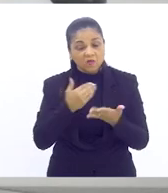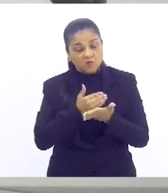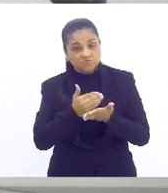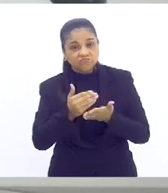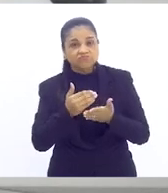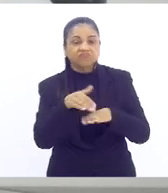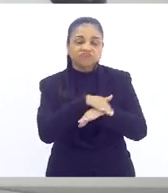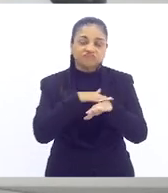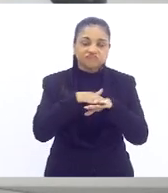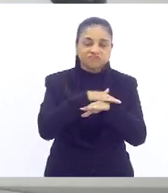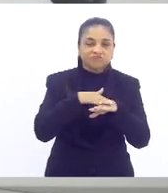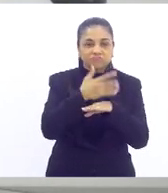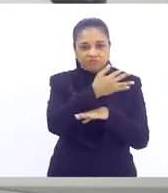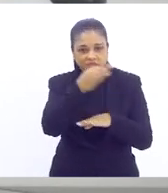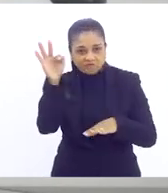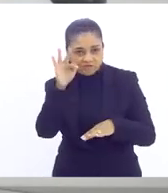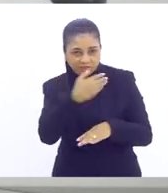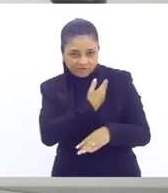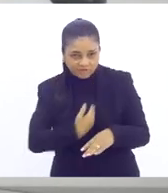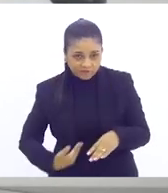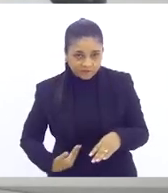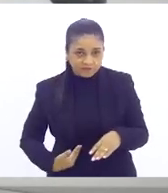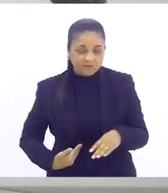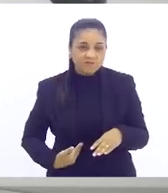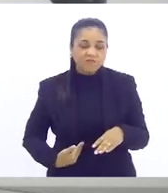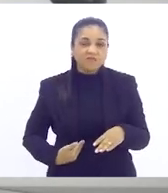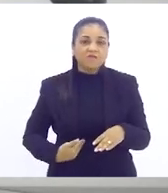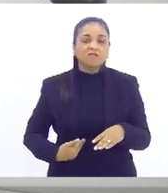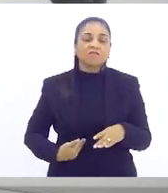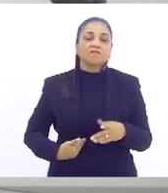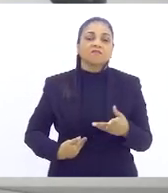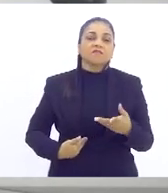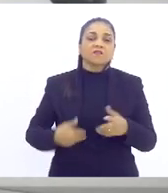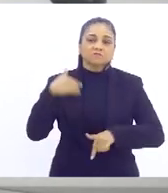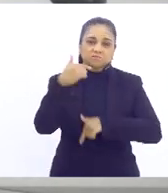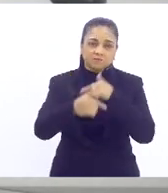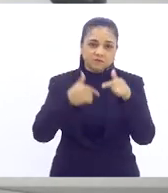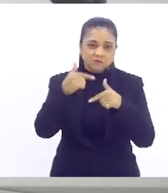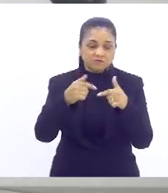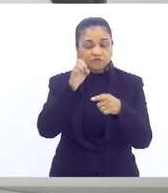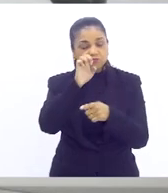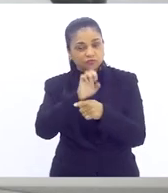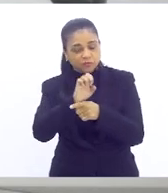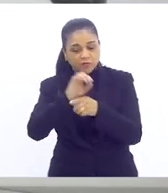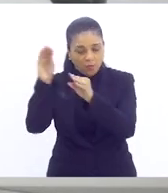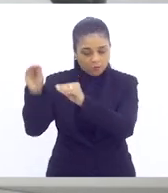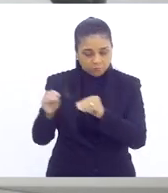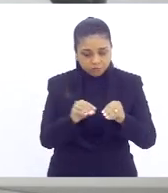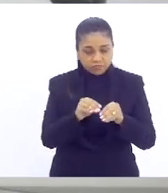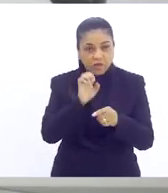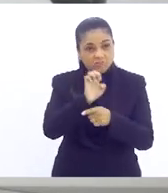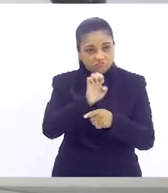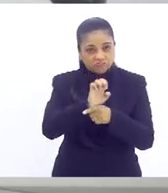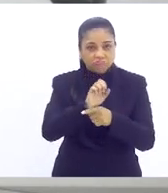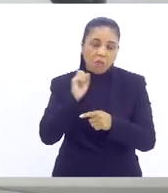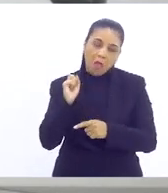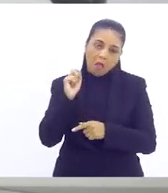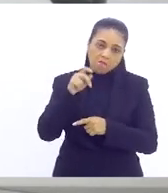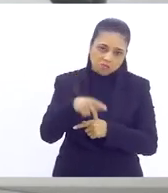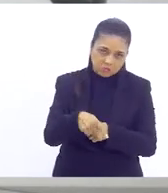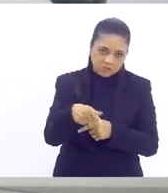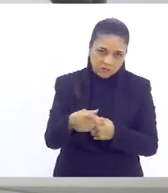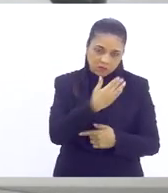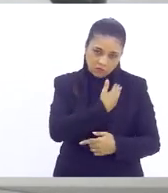federal passagem do governo federal a empresa foi para o Estadual eu me aposentei no governo estadual